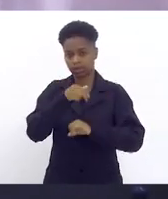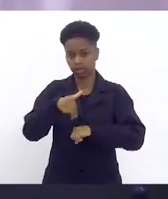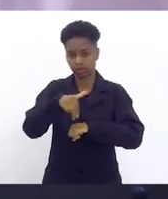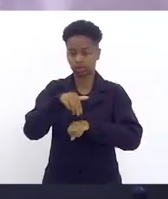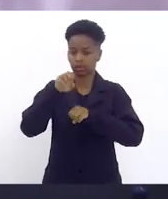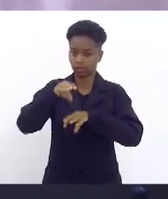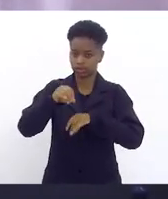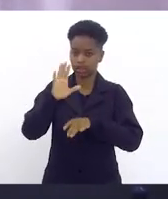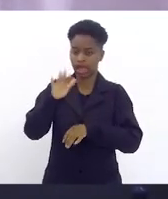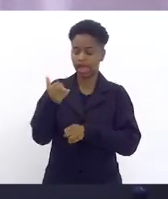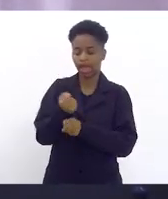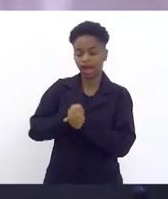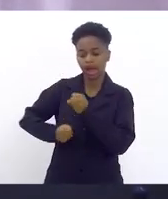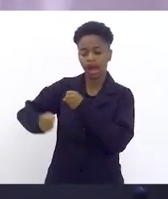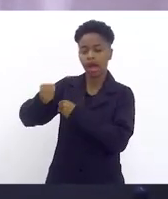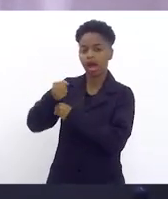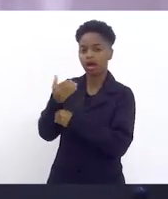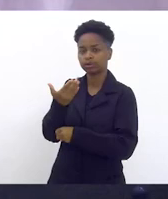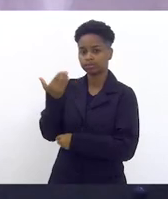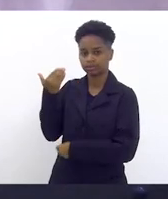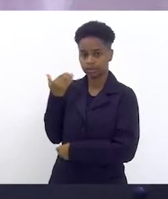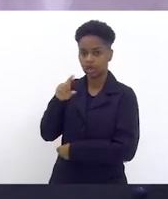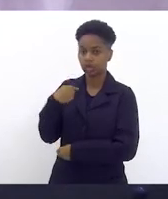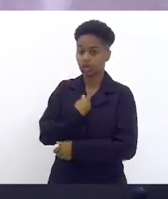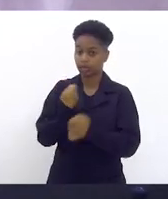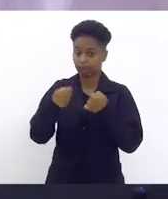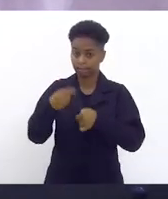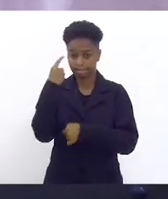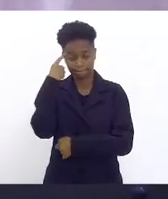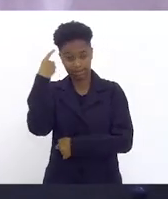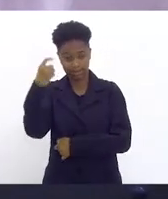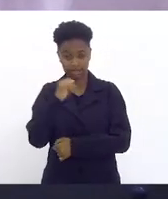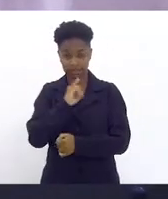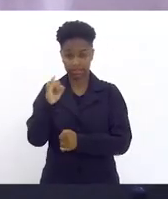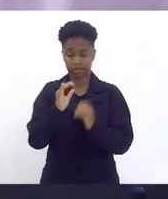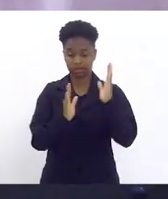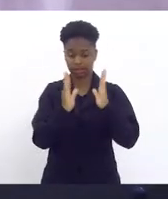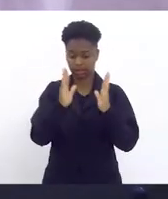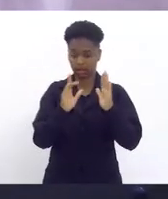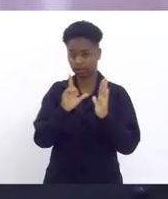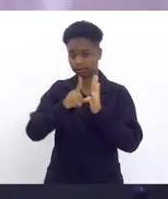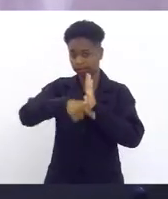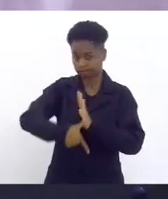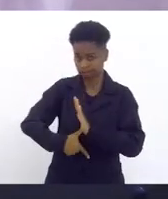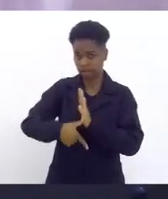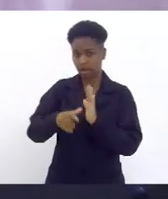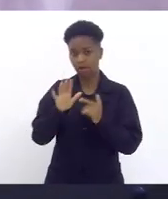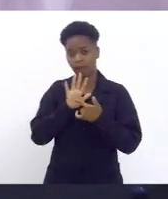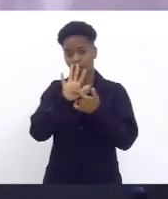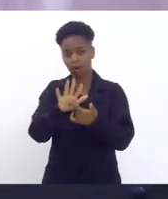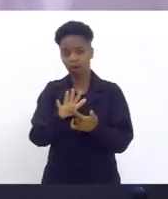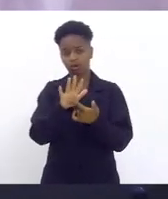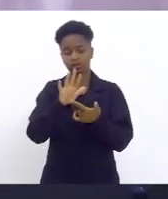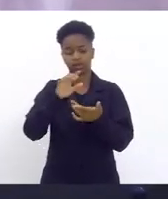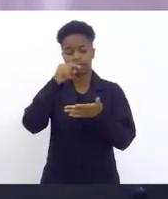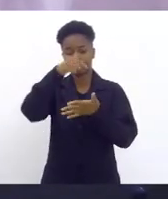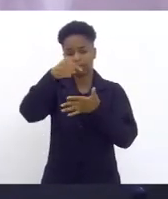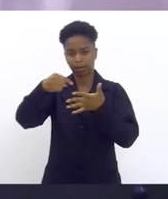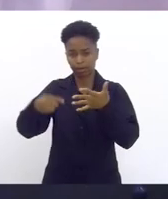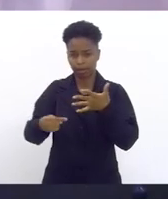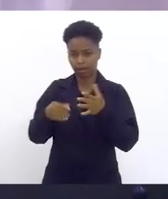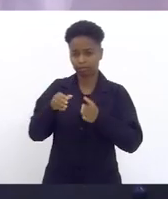os de anos anteriores Cabe nos questionar se o lápis temporal entre os indicadores utilizados para